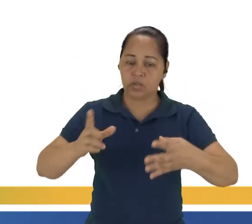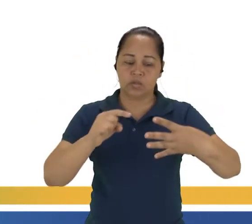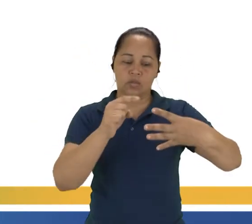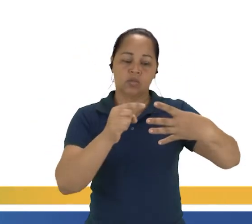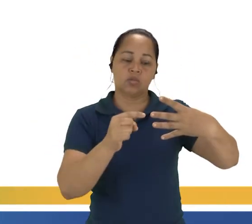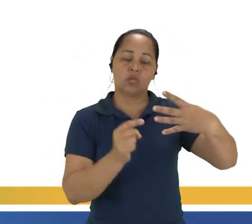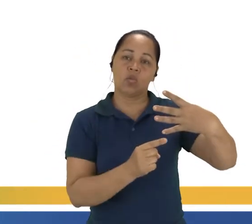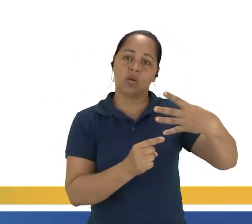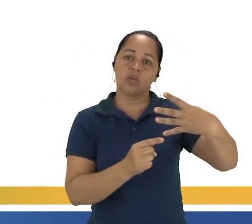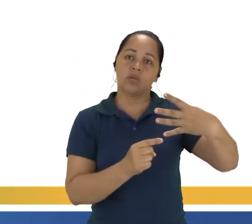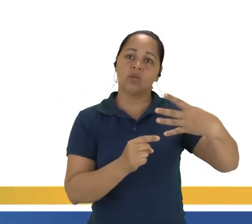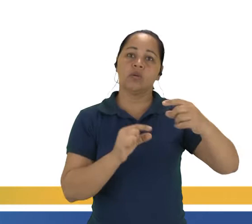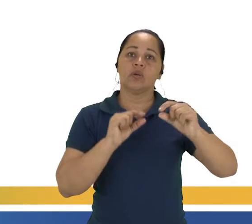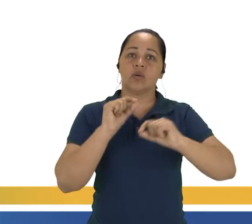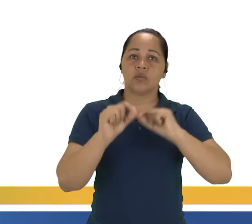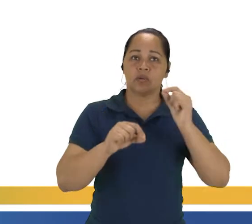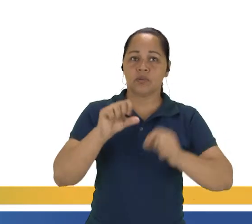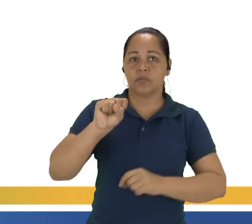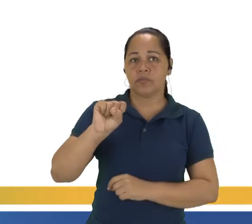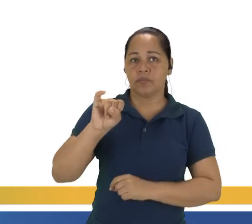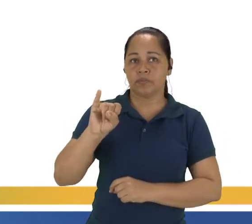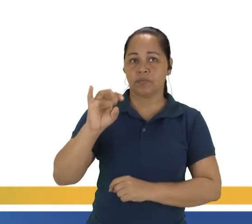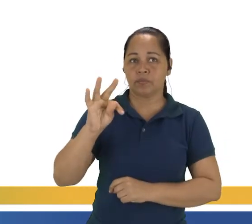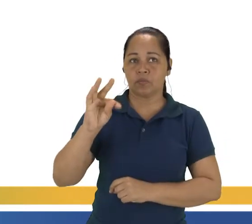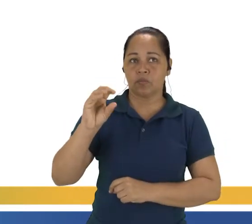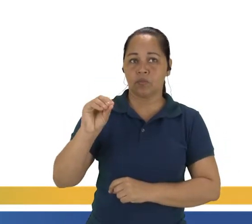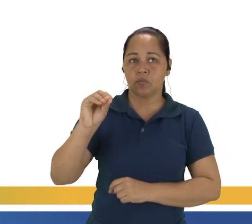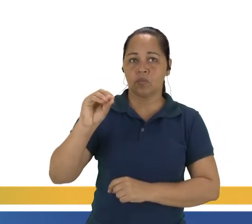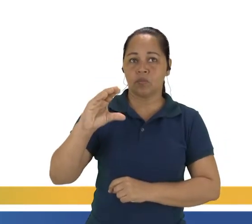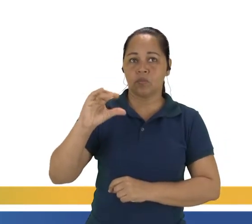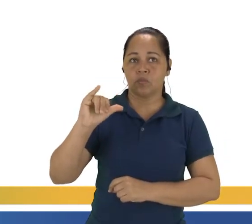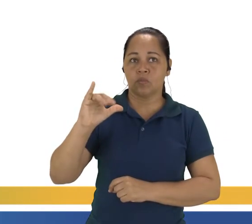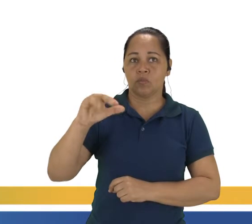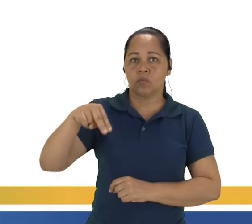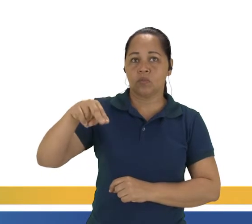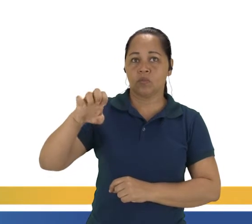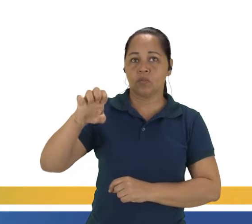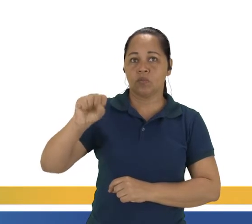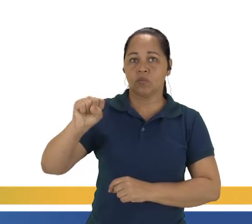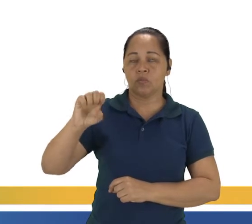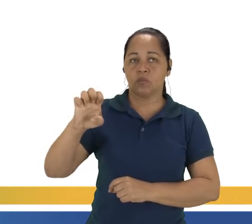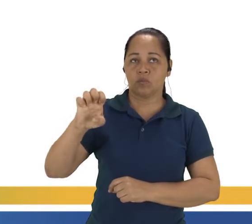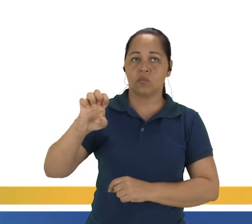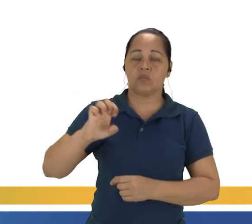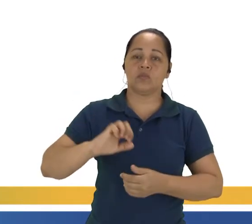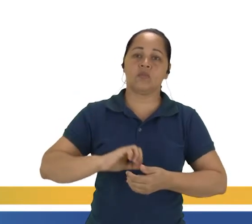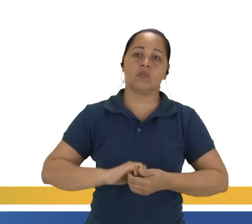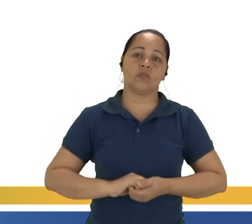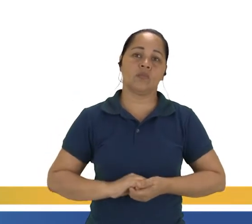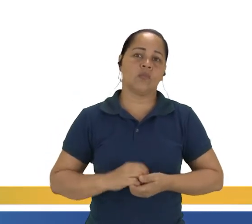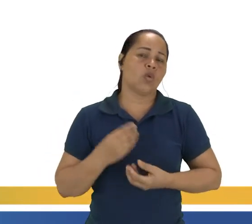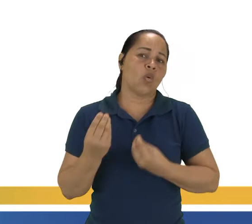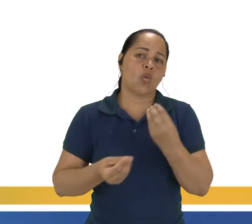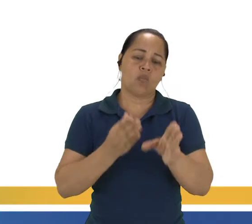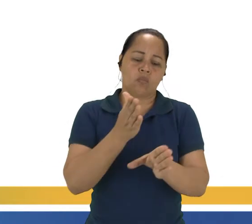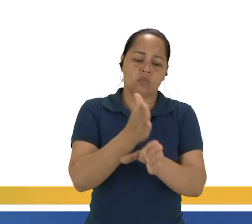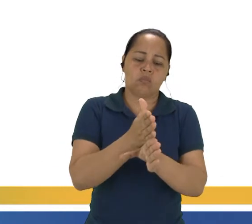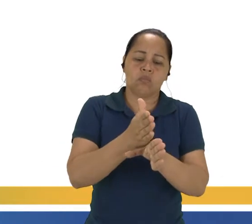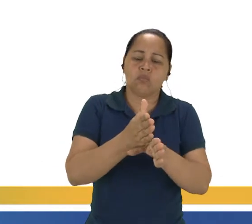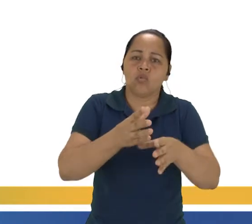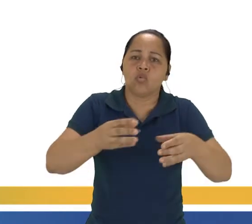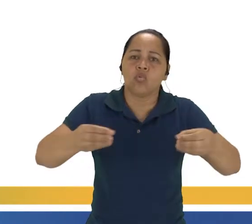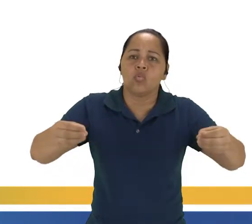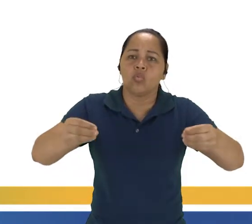e o último que é a citocinese, que é a parte da separação celular propriamente dita. Então, a mitose, qual é